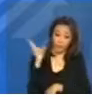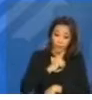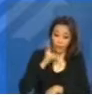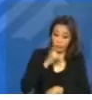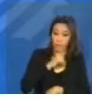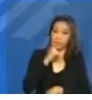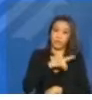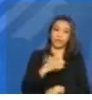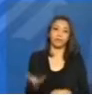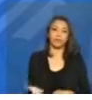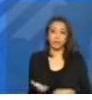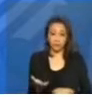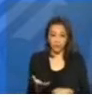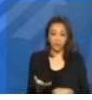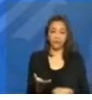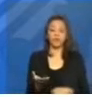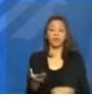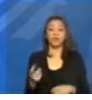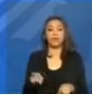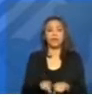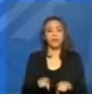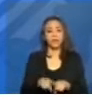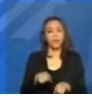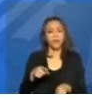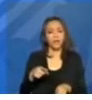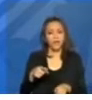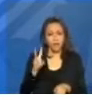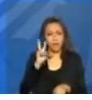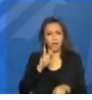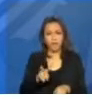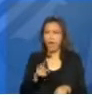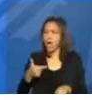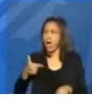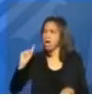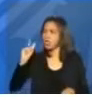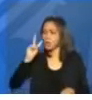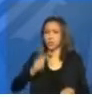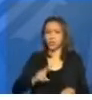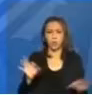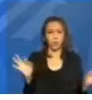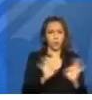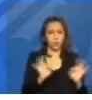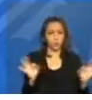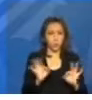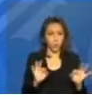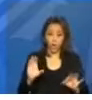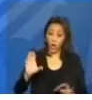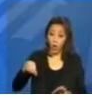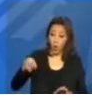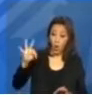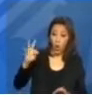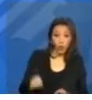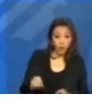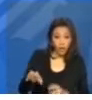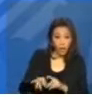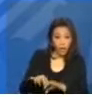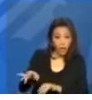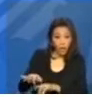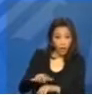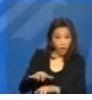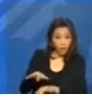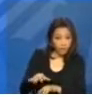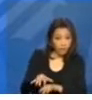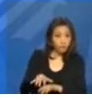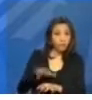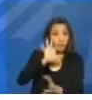com algo que eu não tinha visto antes, com contas digitais para aquela parte